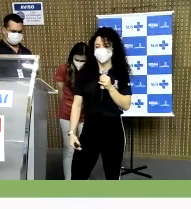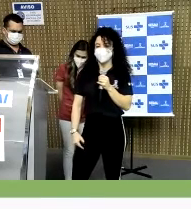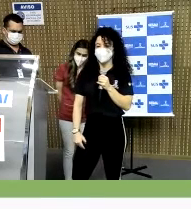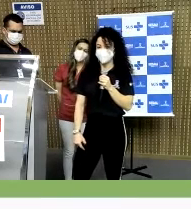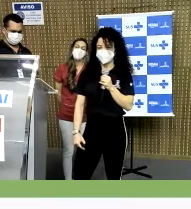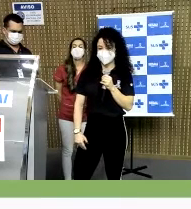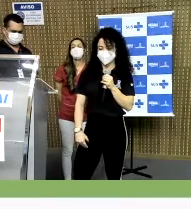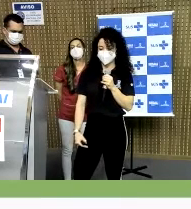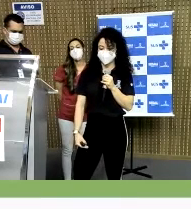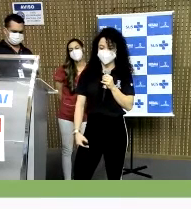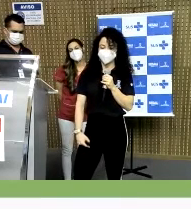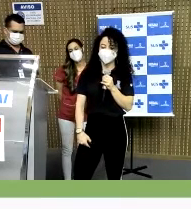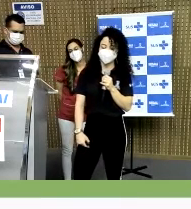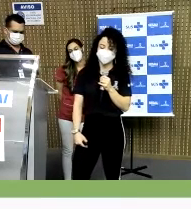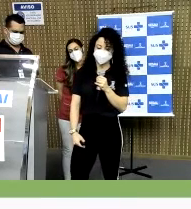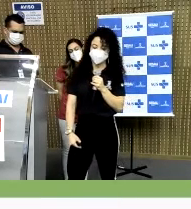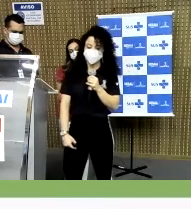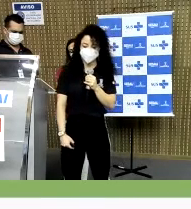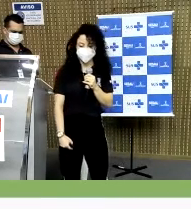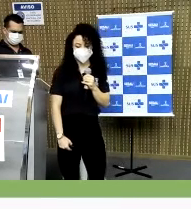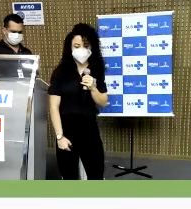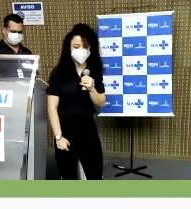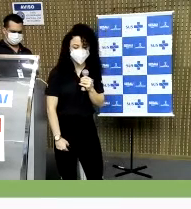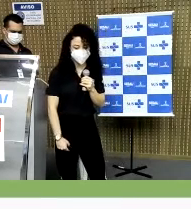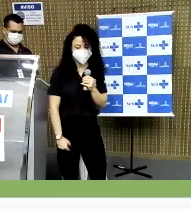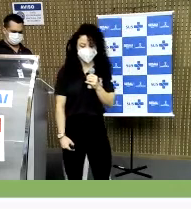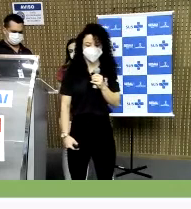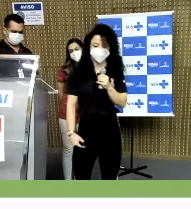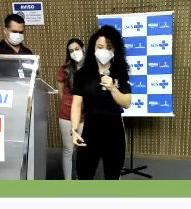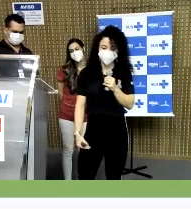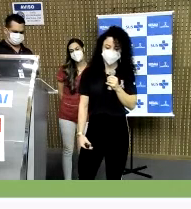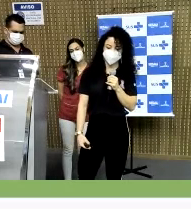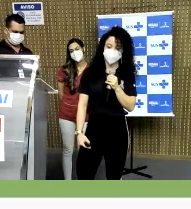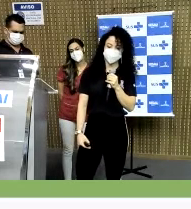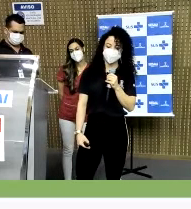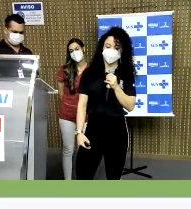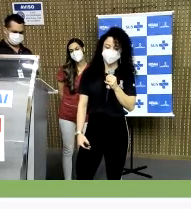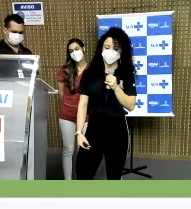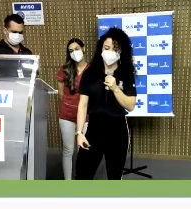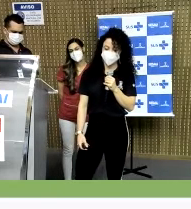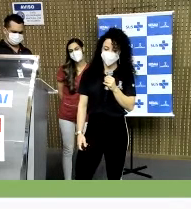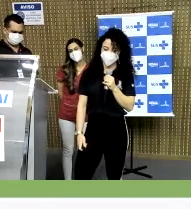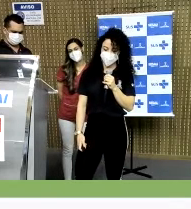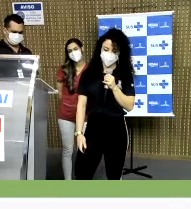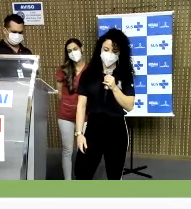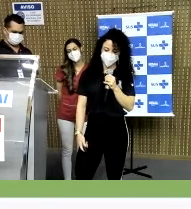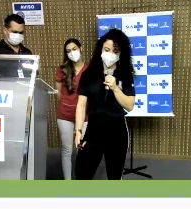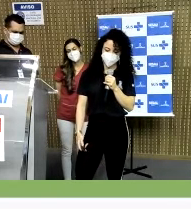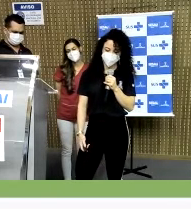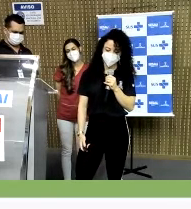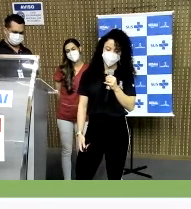já é protocolo, né? Assim que nós identificamos o caso de sífilis gestacional, a gente já consegue fazer o tratamento